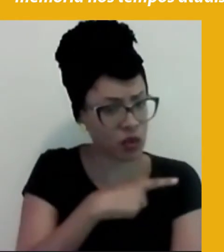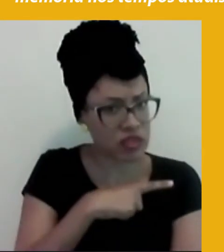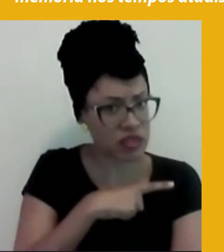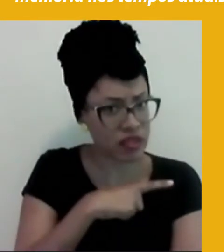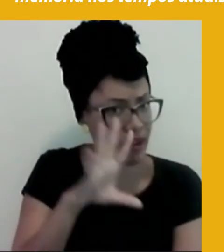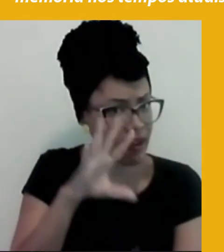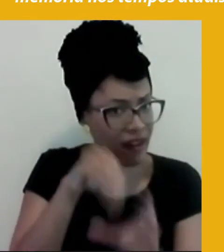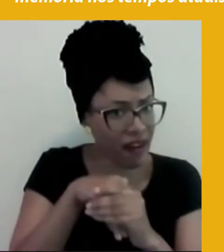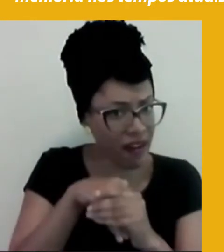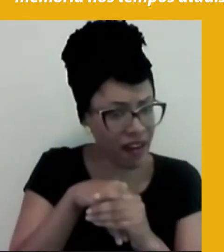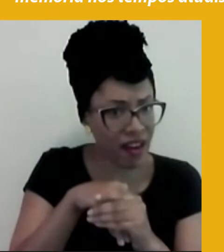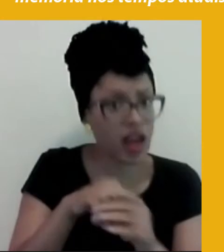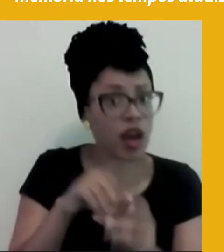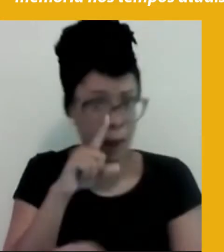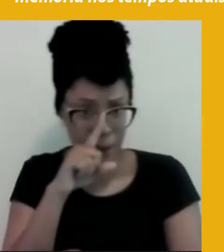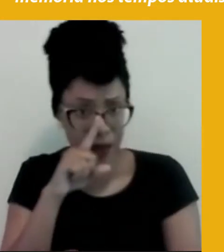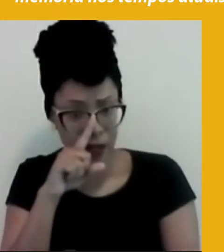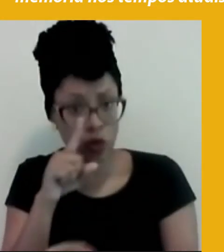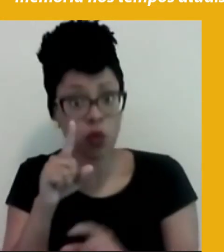Também.